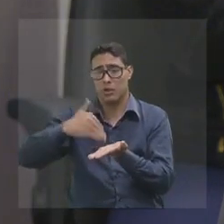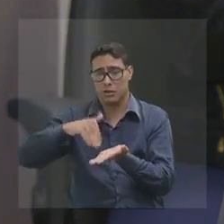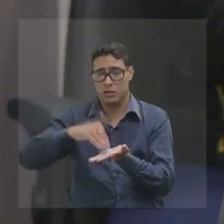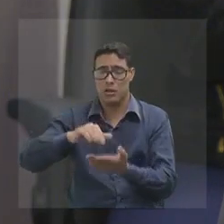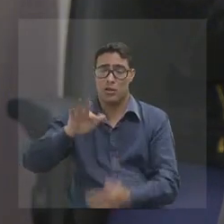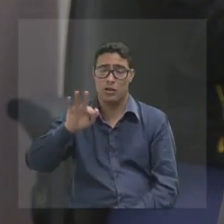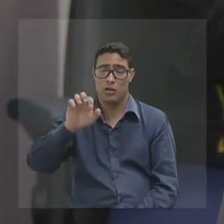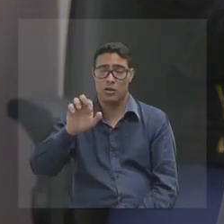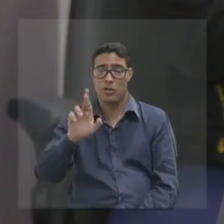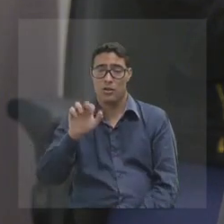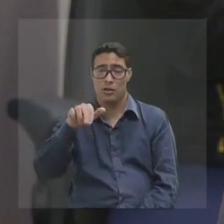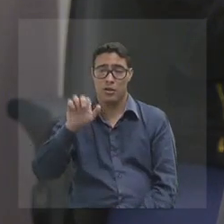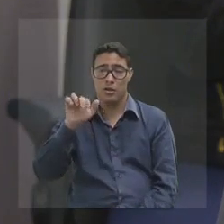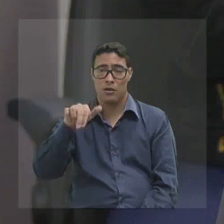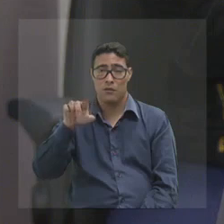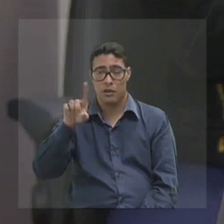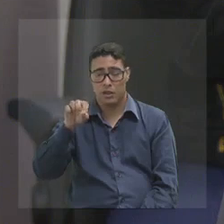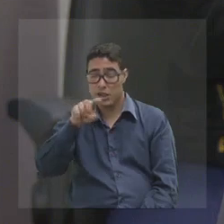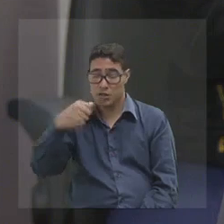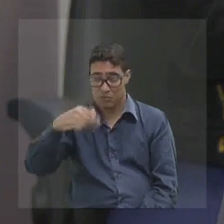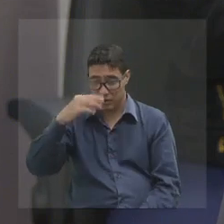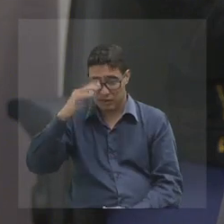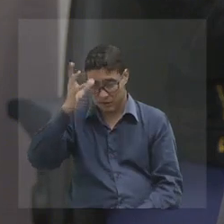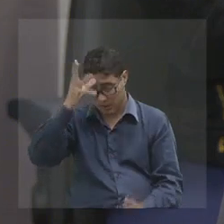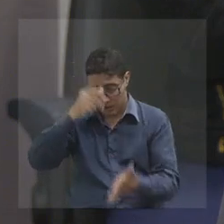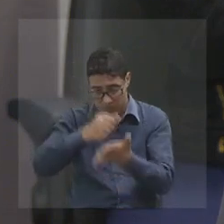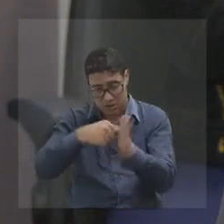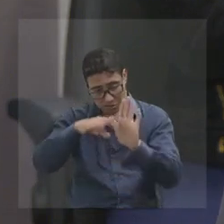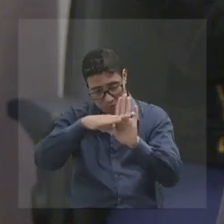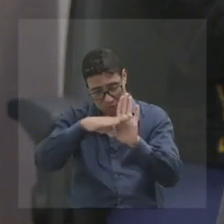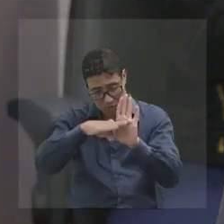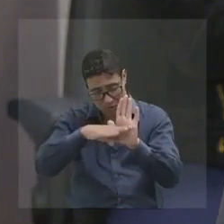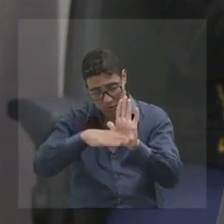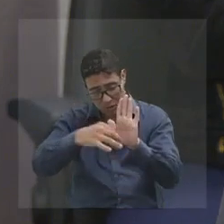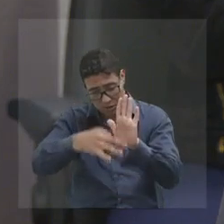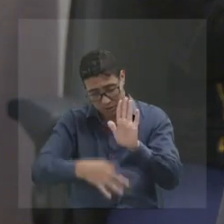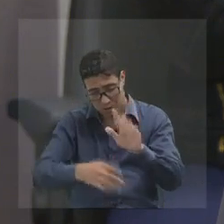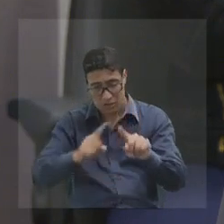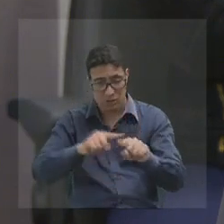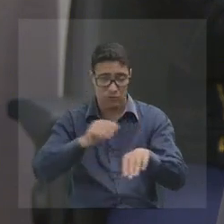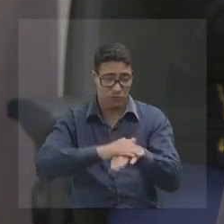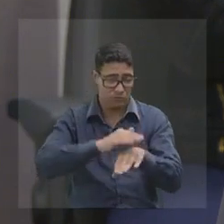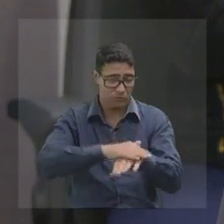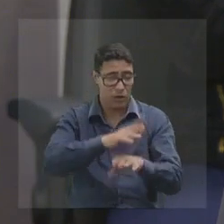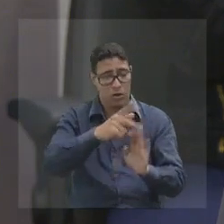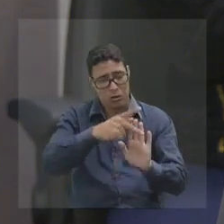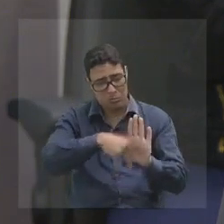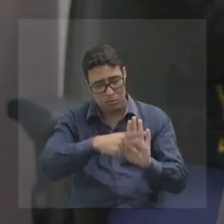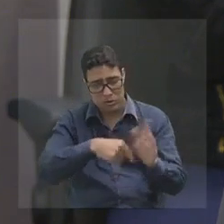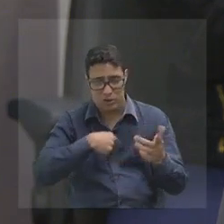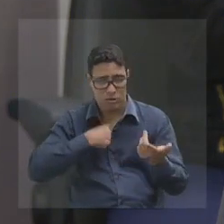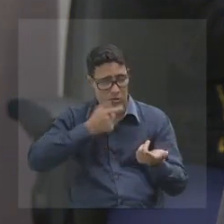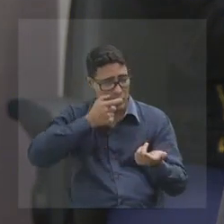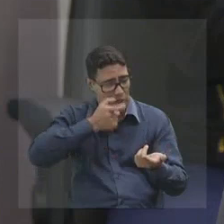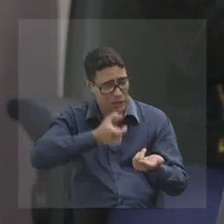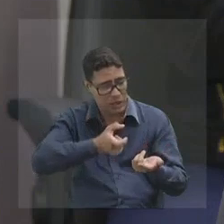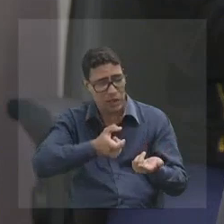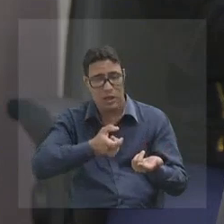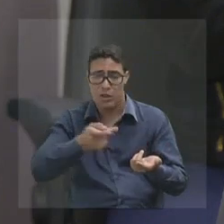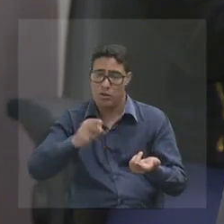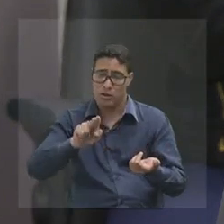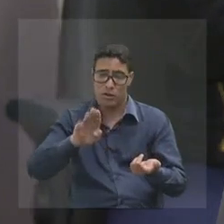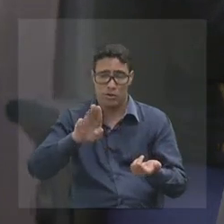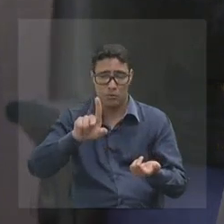critérios definição de projetos prioritários né e obviamente os projetos de interesse público como você menciona